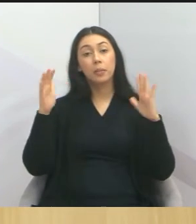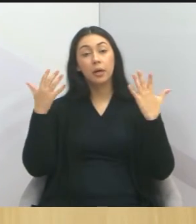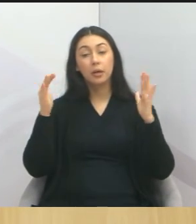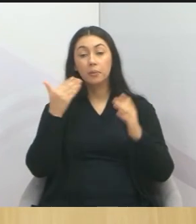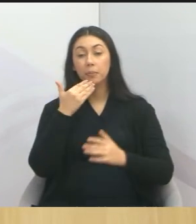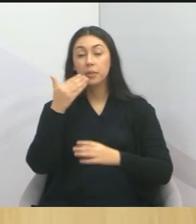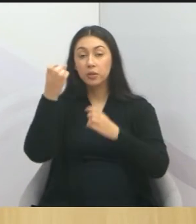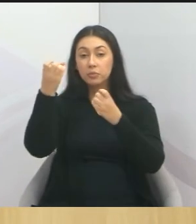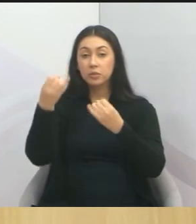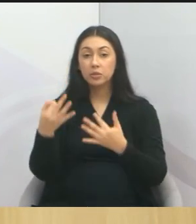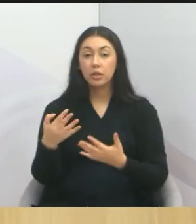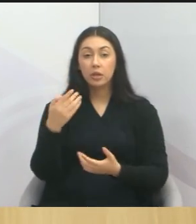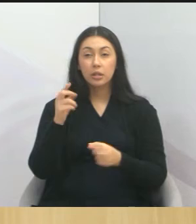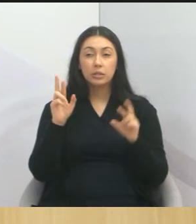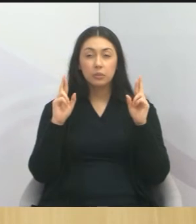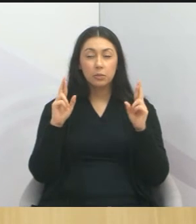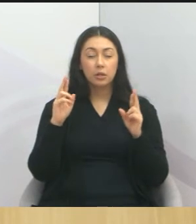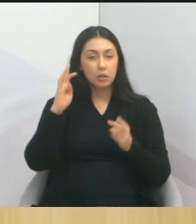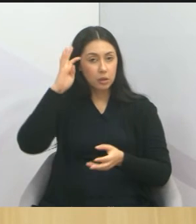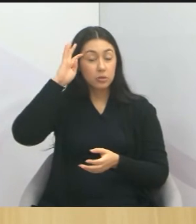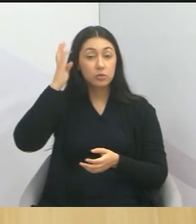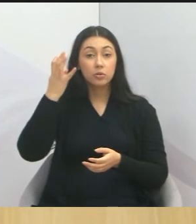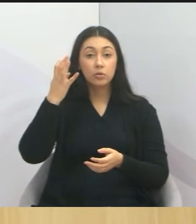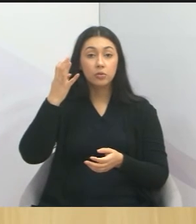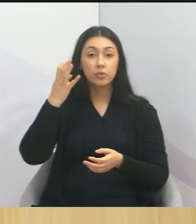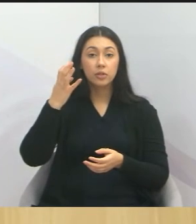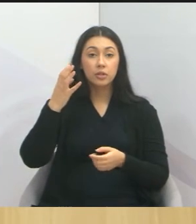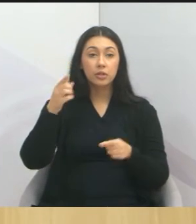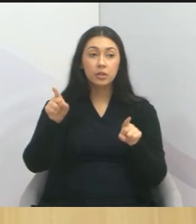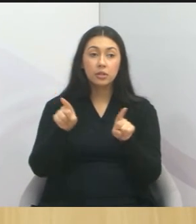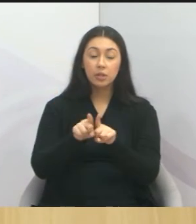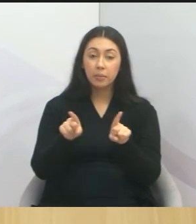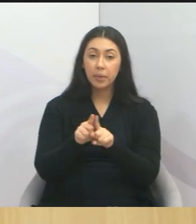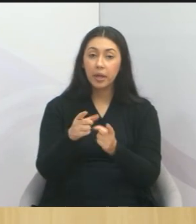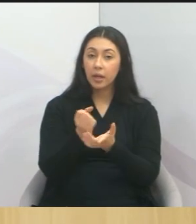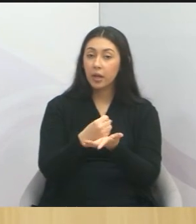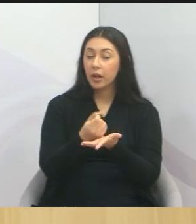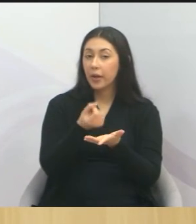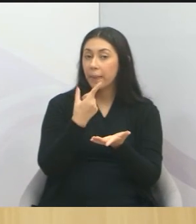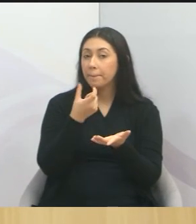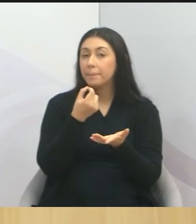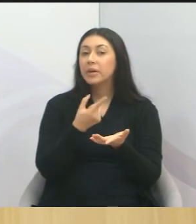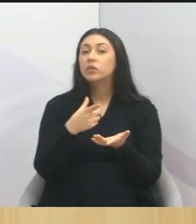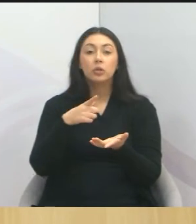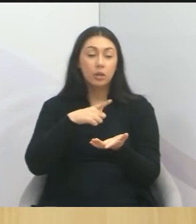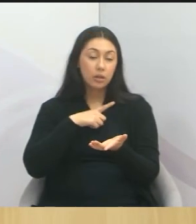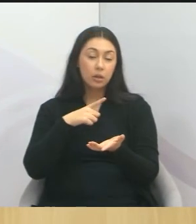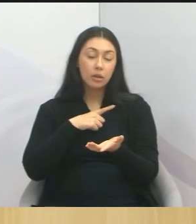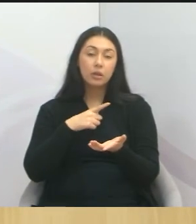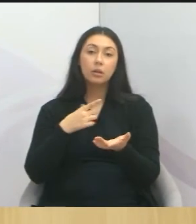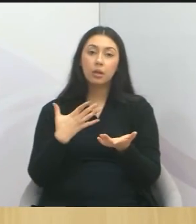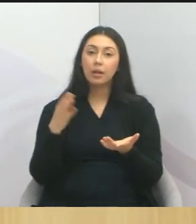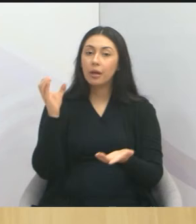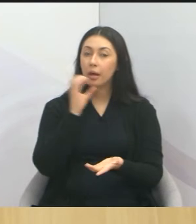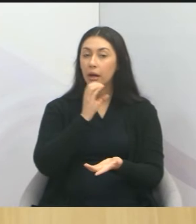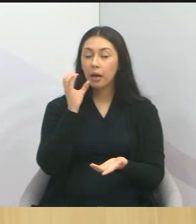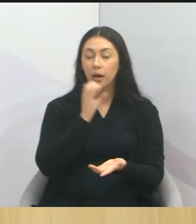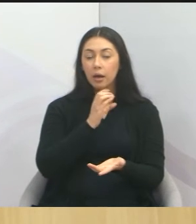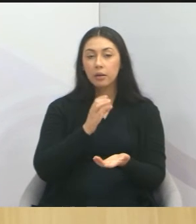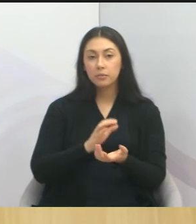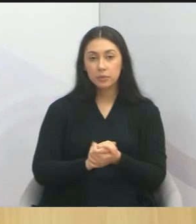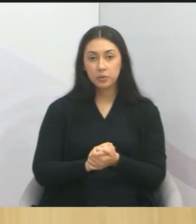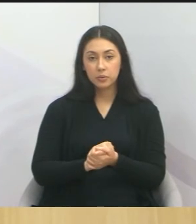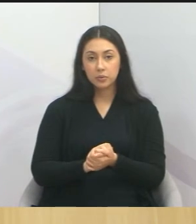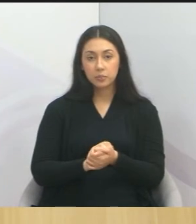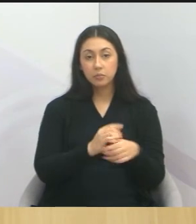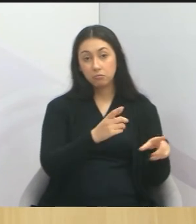pelo pedido que possa ser solucionado E que venha até essa reposição desses meios de medicamentos bem rápido aí